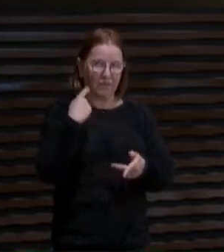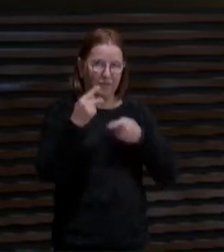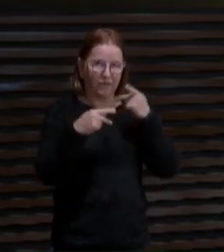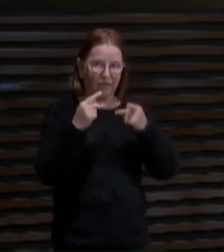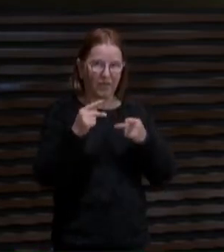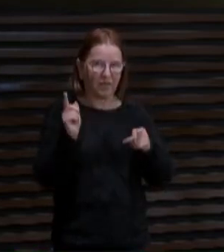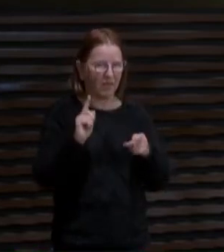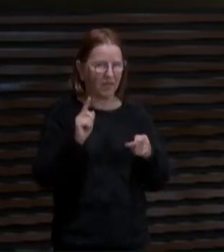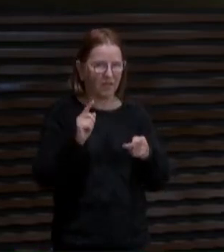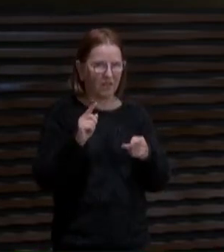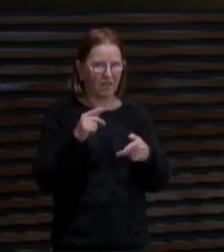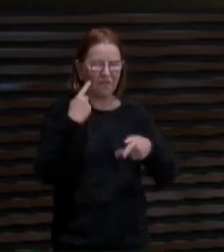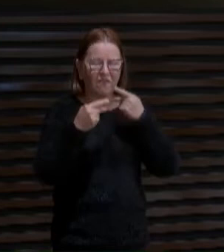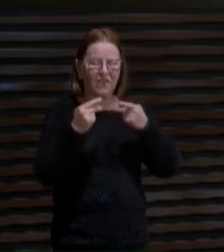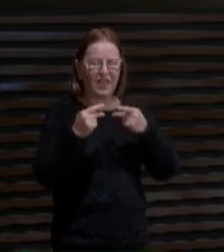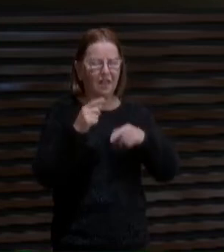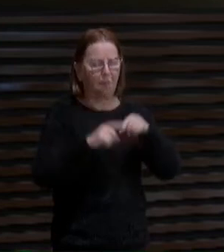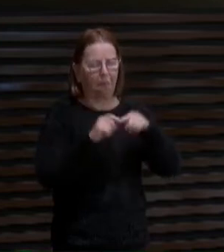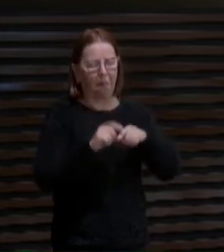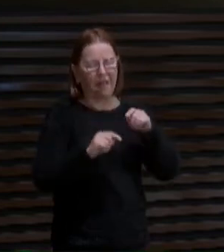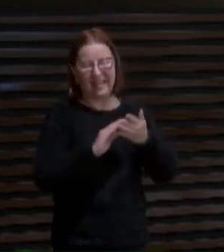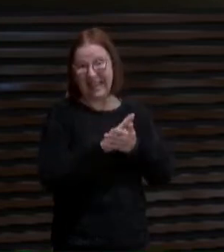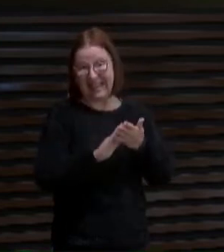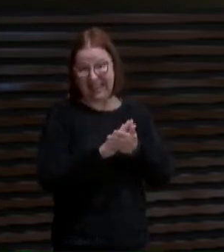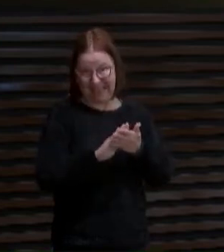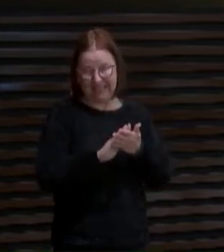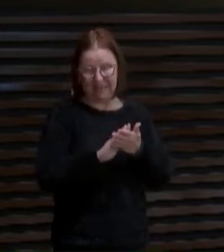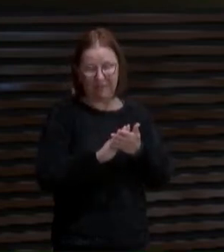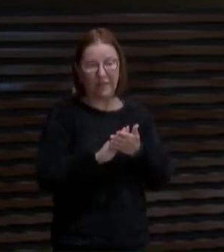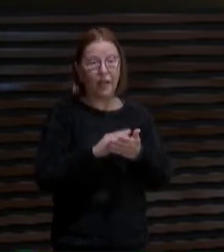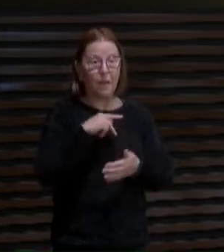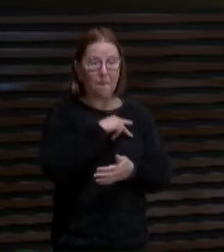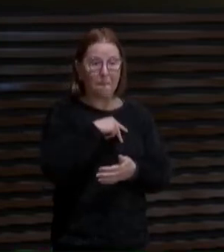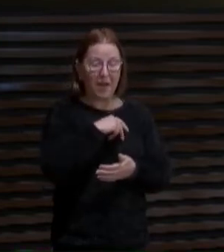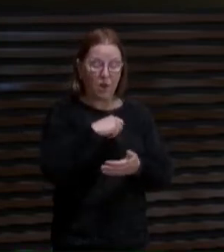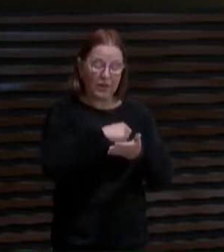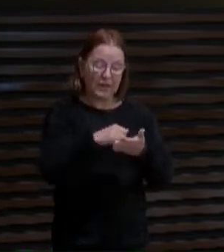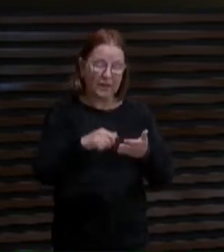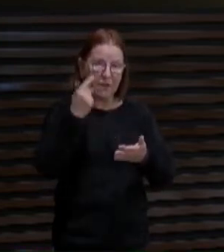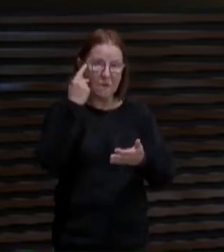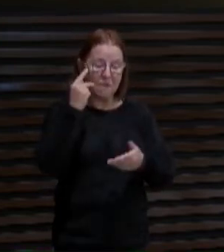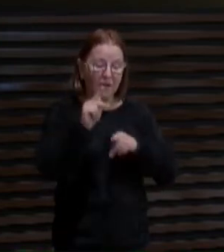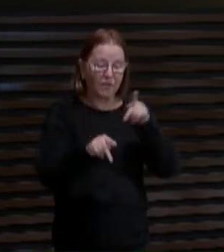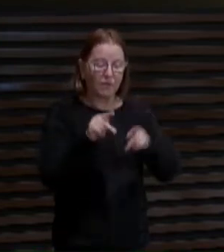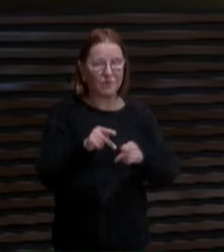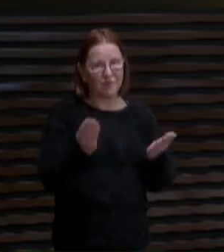vossa boca nenhuma palavra torpe para cristãos as epístolas foram escritas para cristals